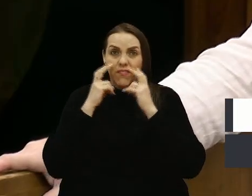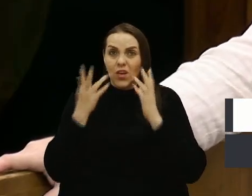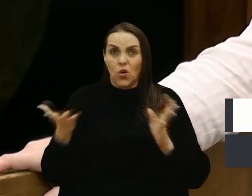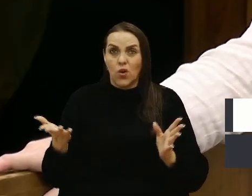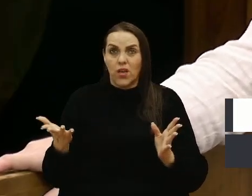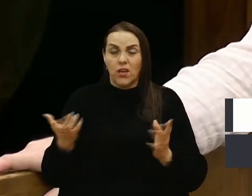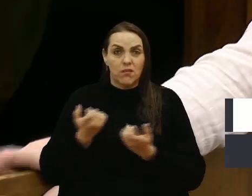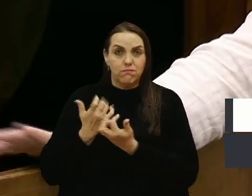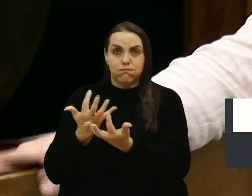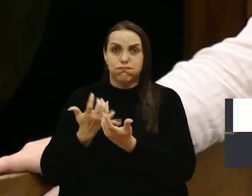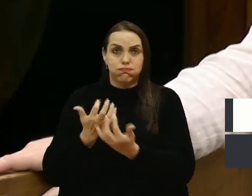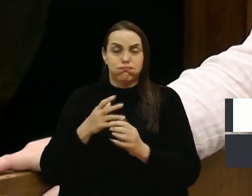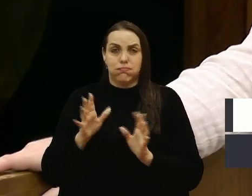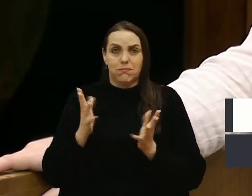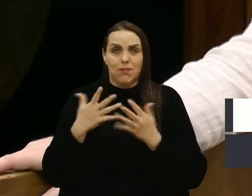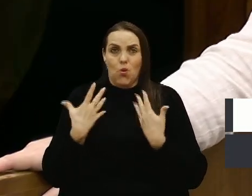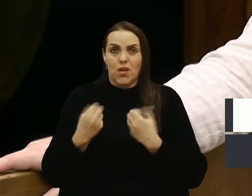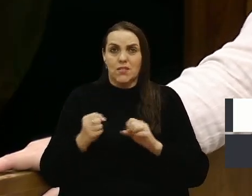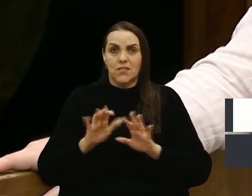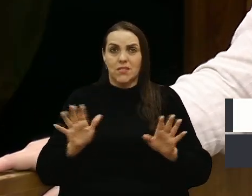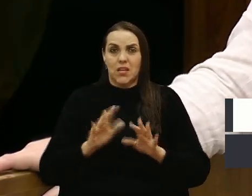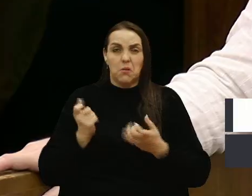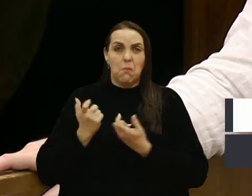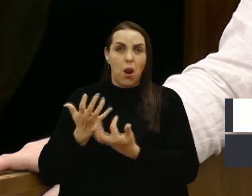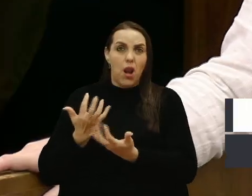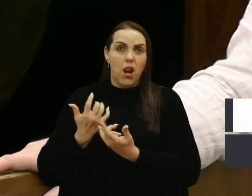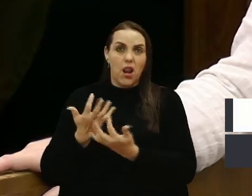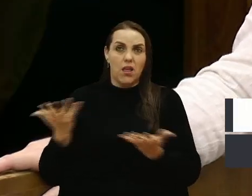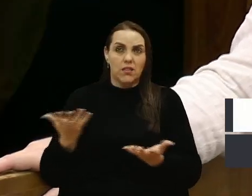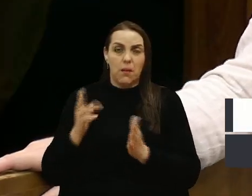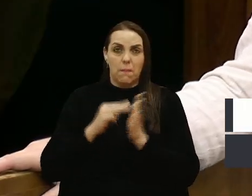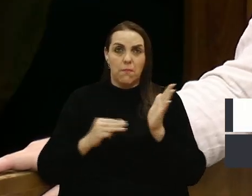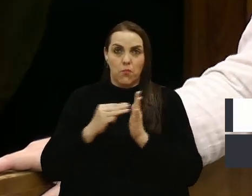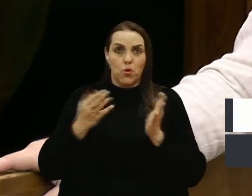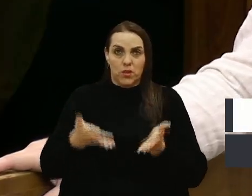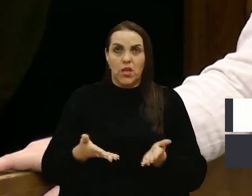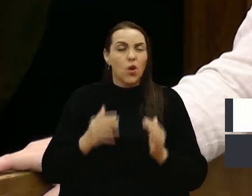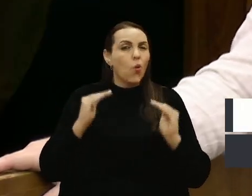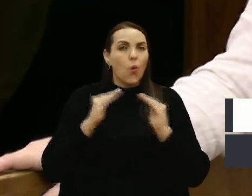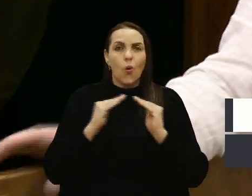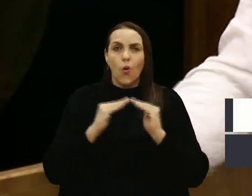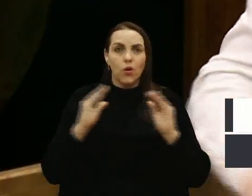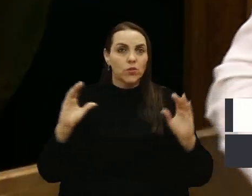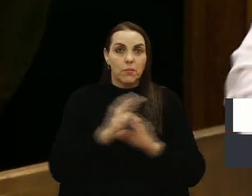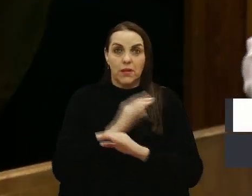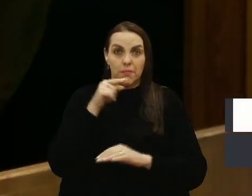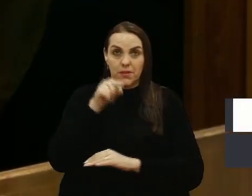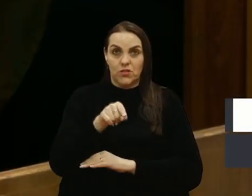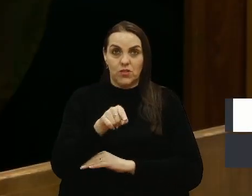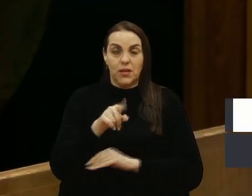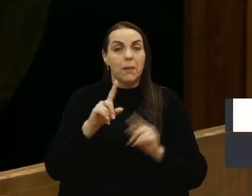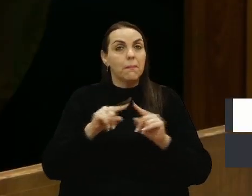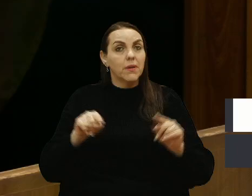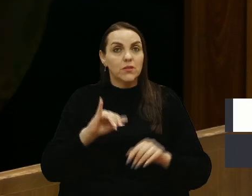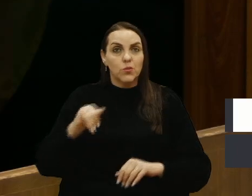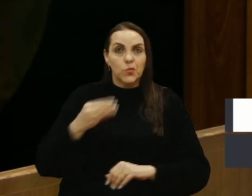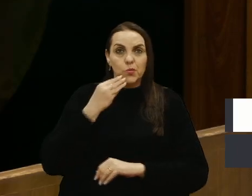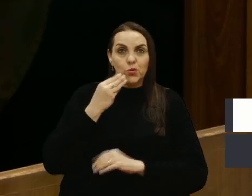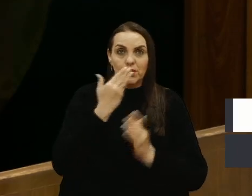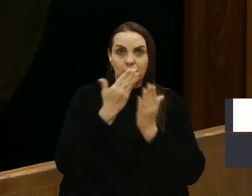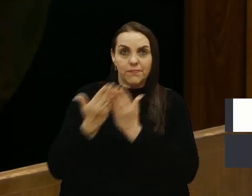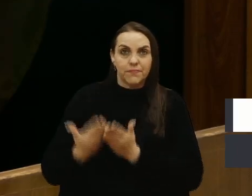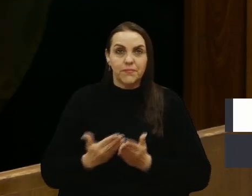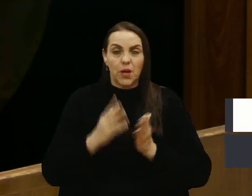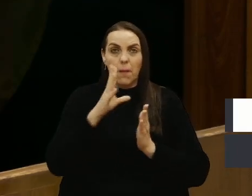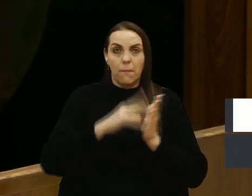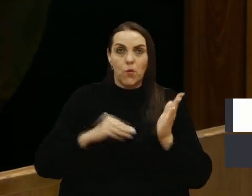é verdade. Inadmissível que nós tenhamos queimadas nesse modelo que nós temos. Concordo plenamente com o senhor. Agora, eu tive a oportunidade de estudar o modelo